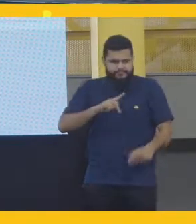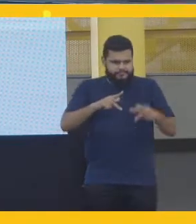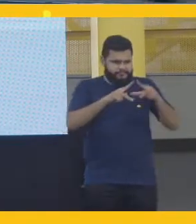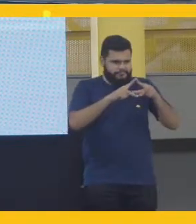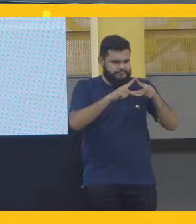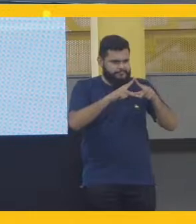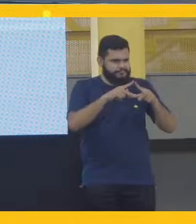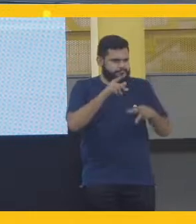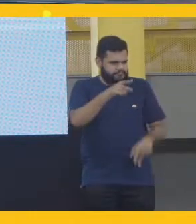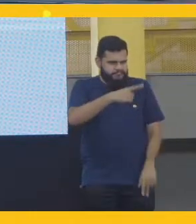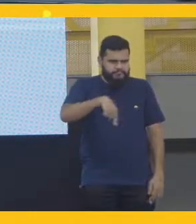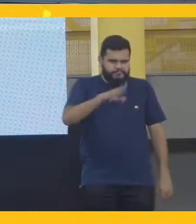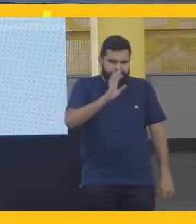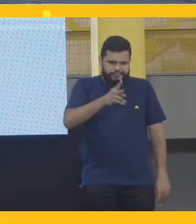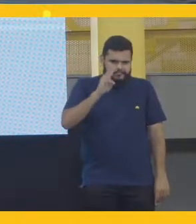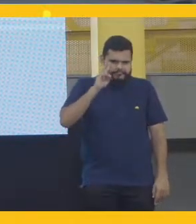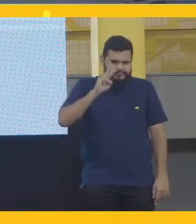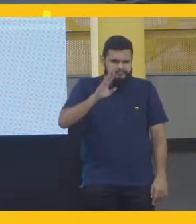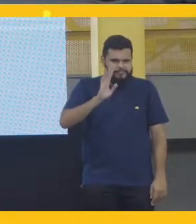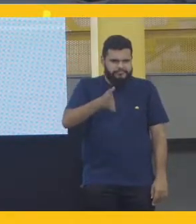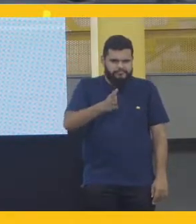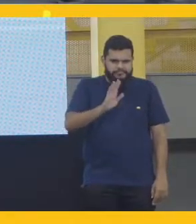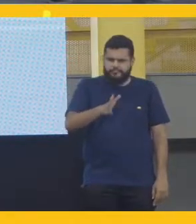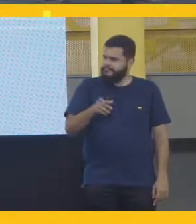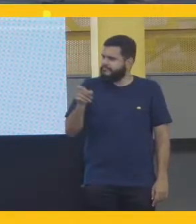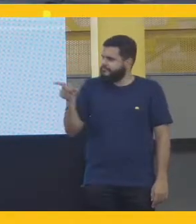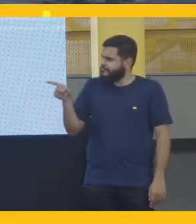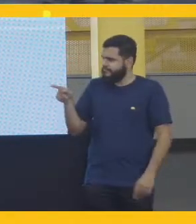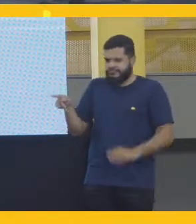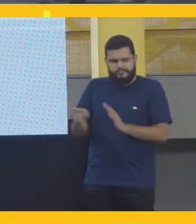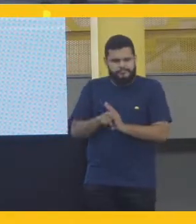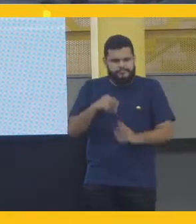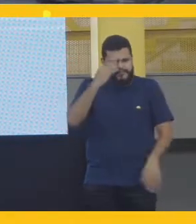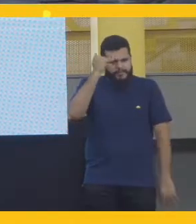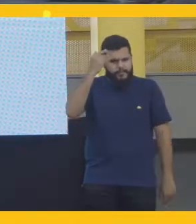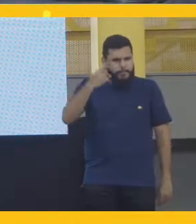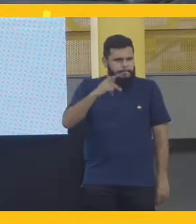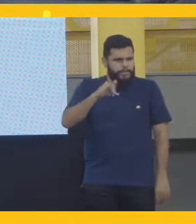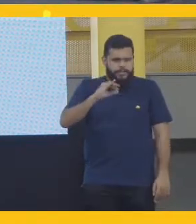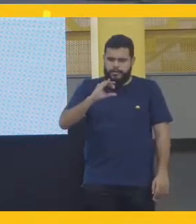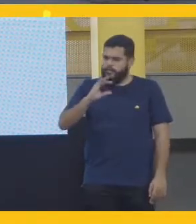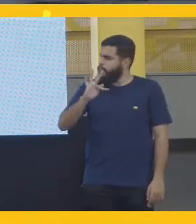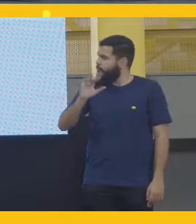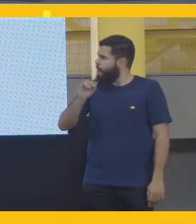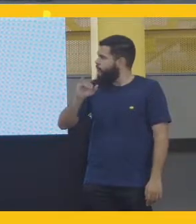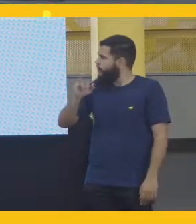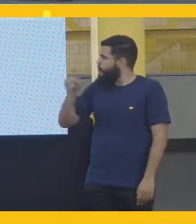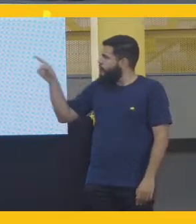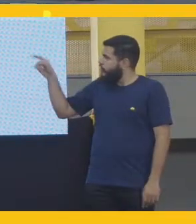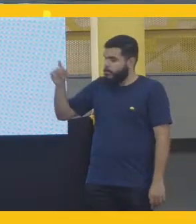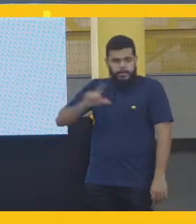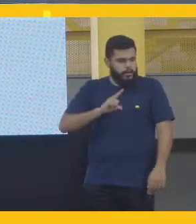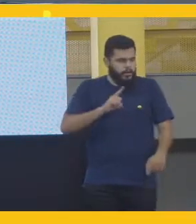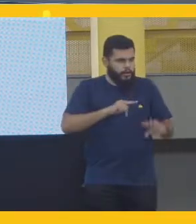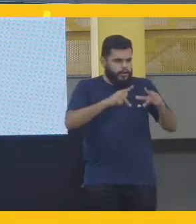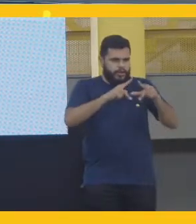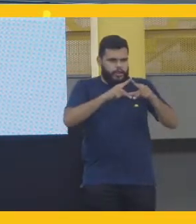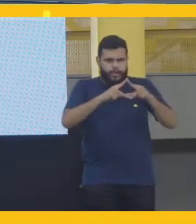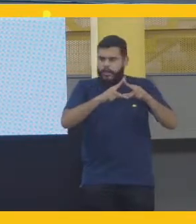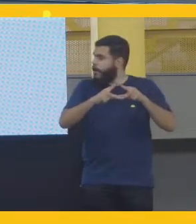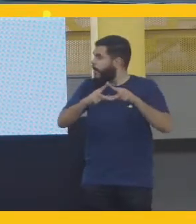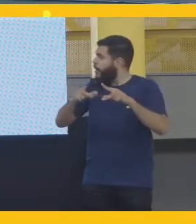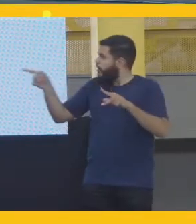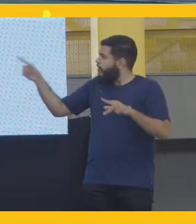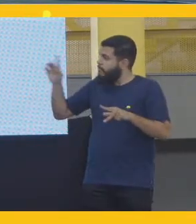sei se alguém já viu a capa do disco do Pink Floyd. E você teve essa inspiração aqui